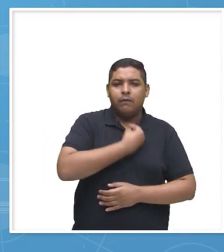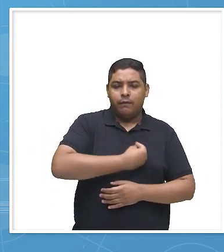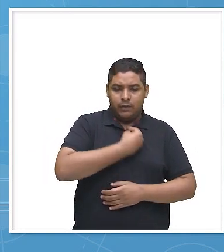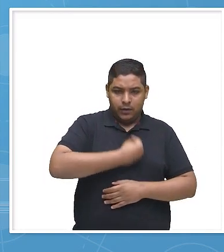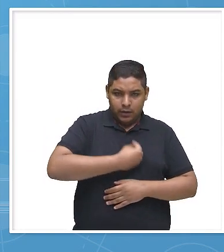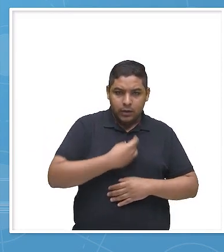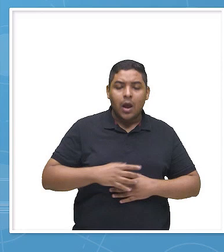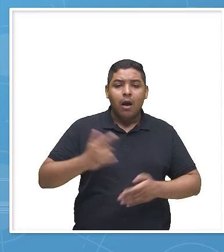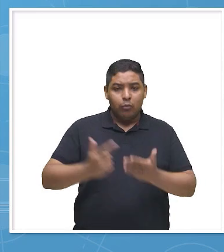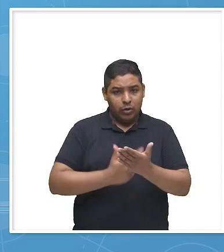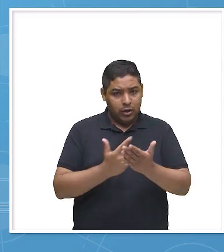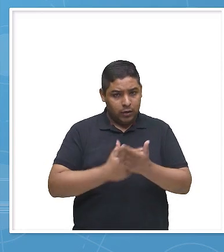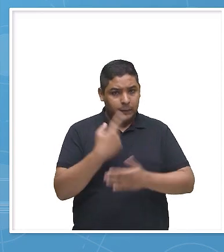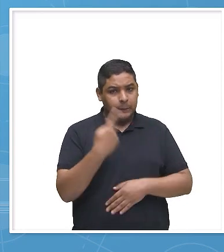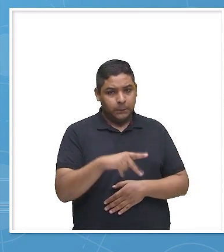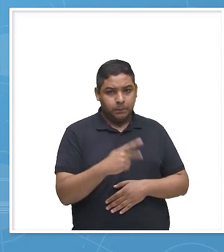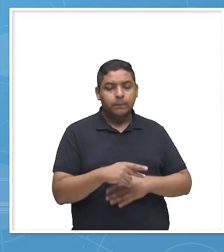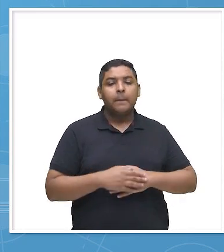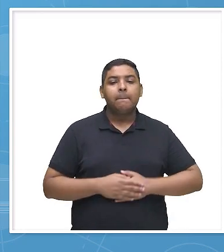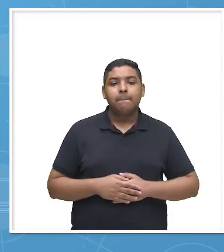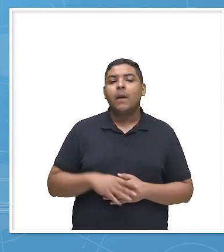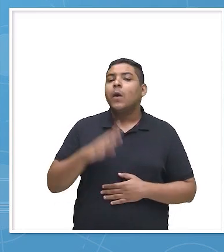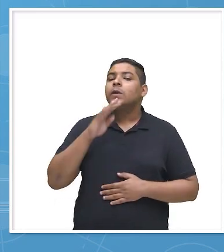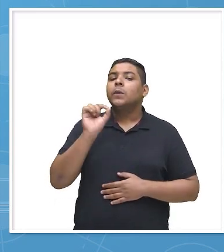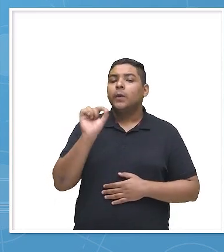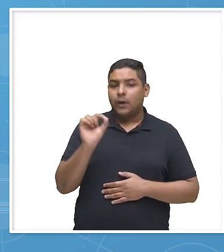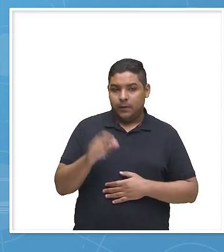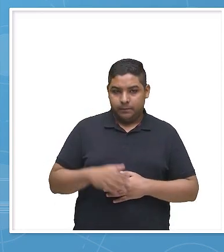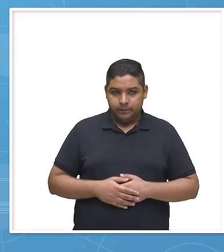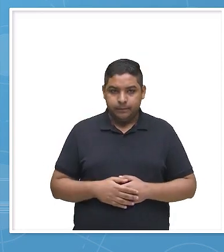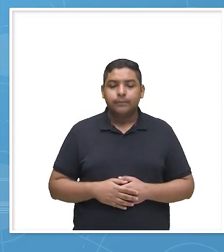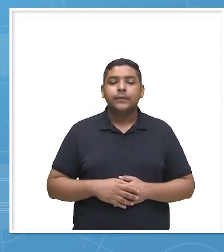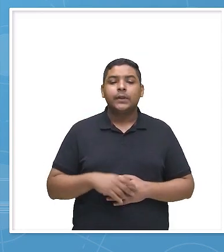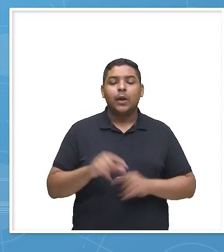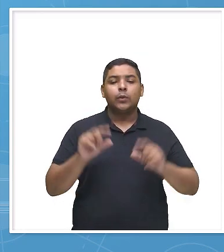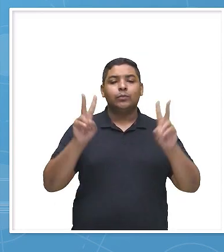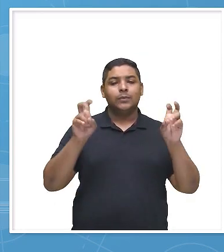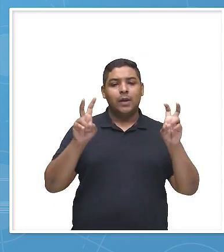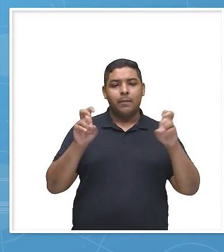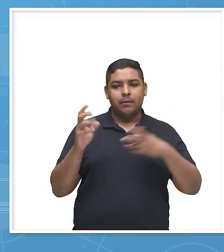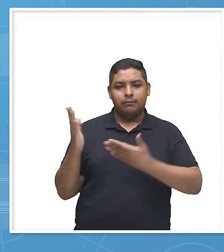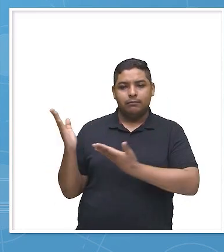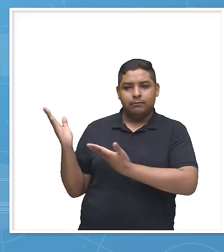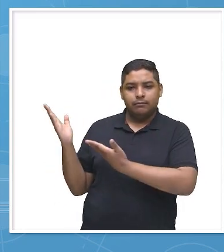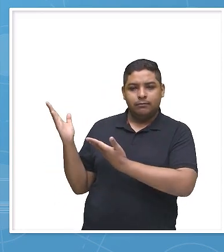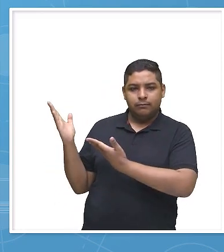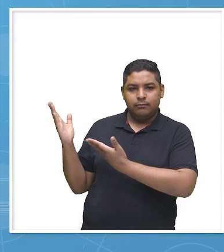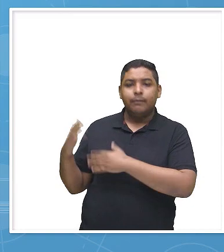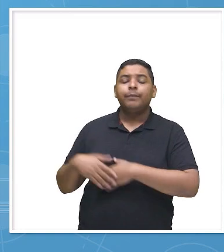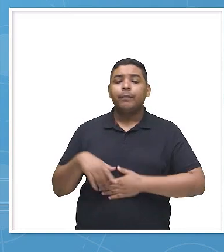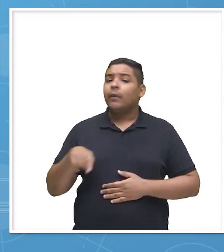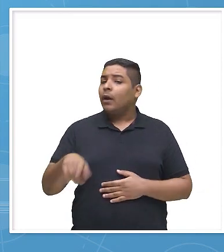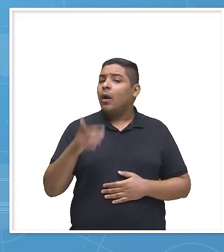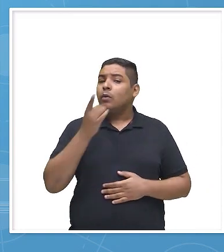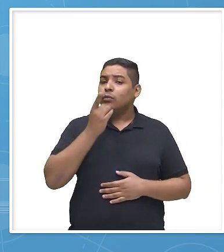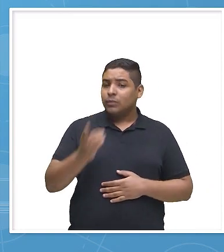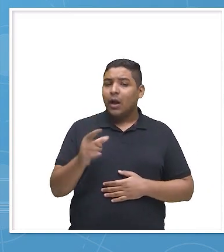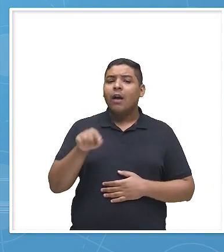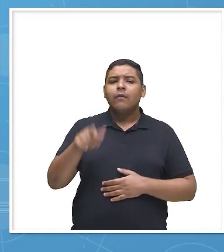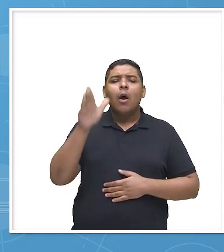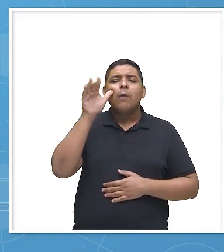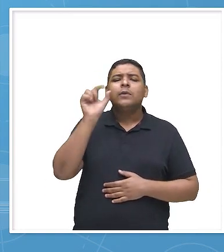Charles Darwin, mais conhecida como Origem das Espécies. O cientista observou que